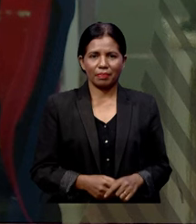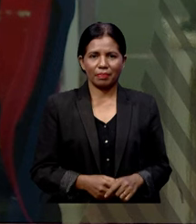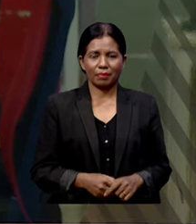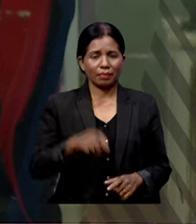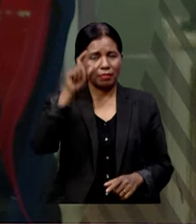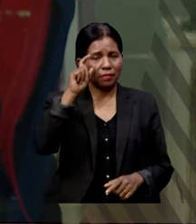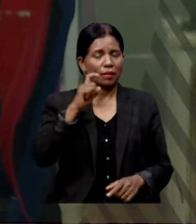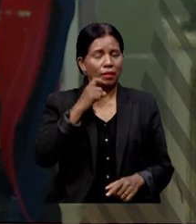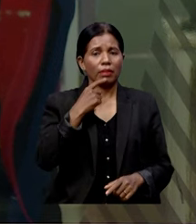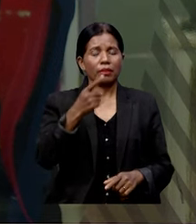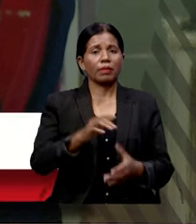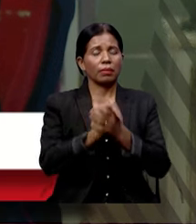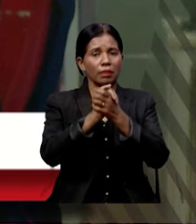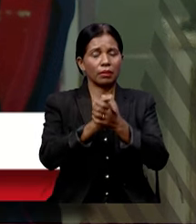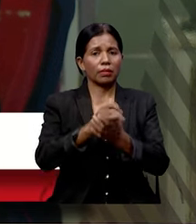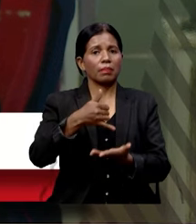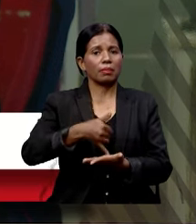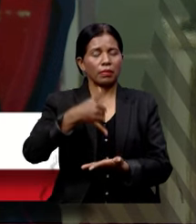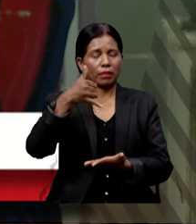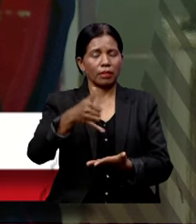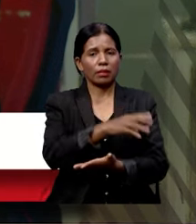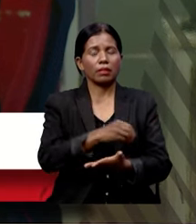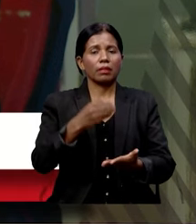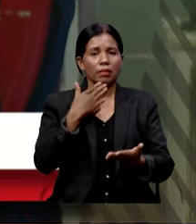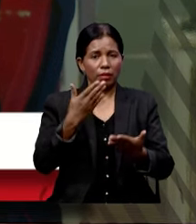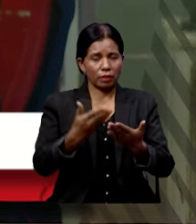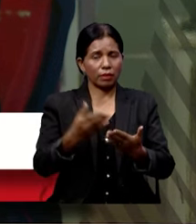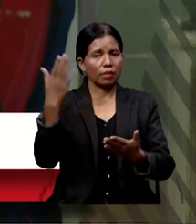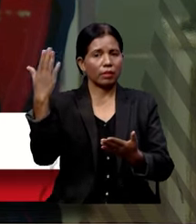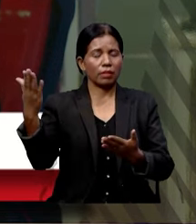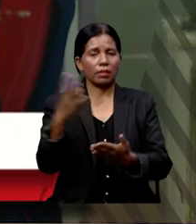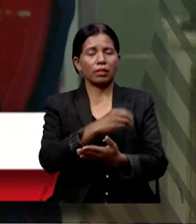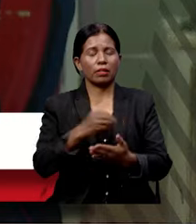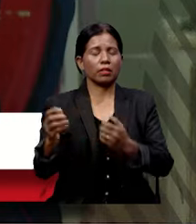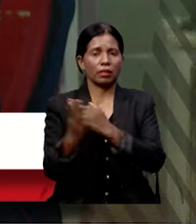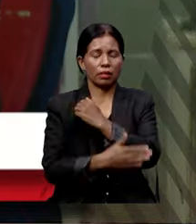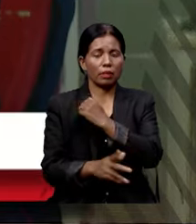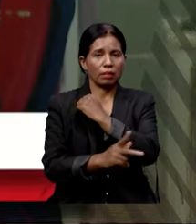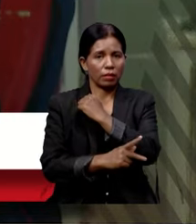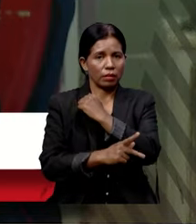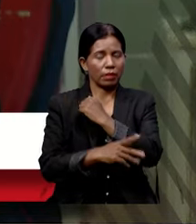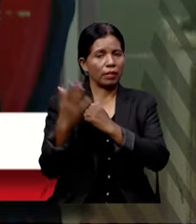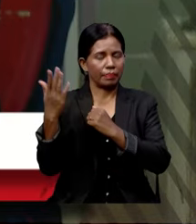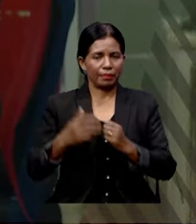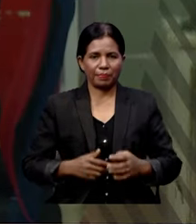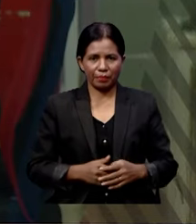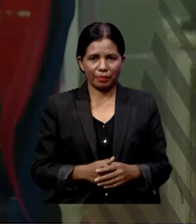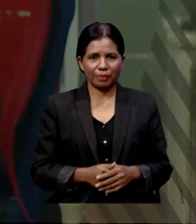Xanana Guzmán condecorado com o prêmio categoria Carreira Lusófono e a Prêmios Lusófonos edição do UALU e a Portugal.